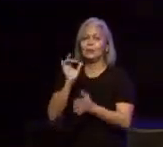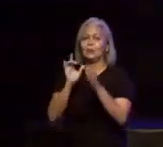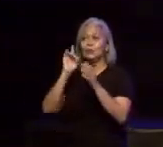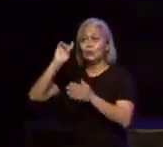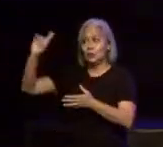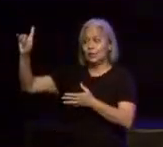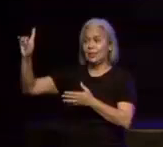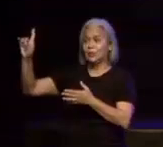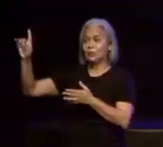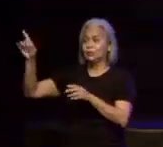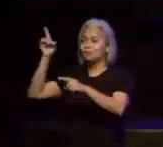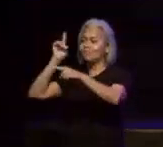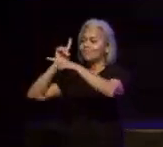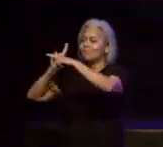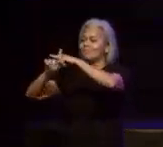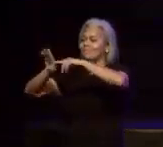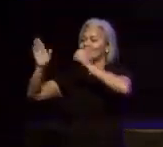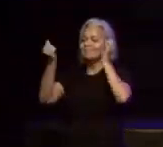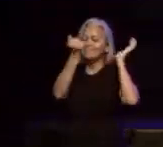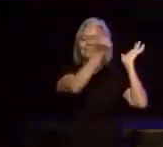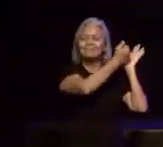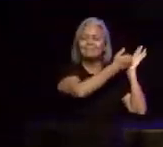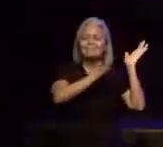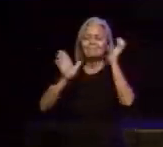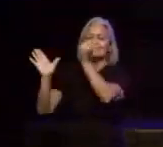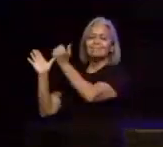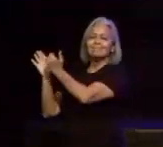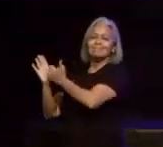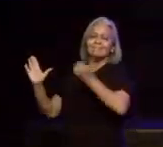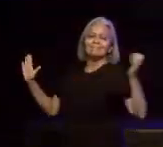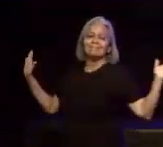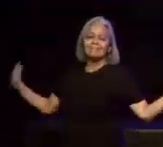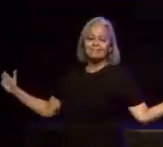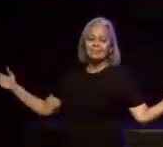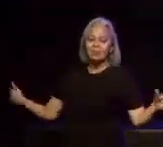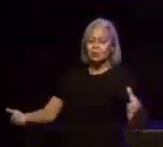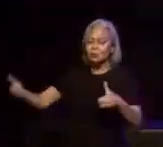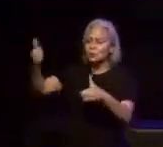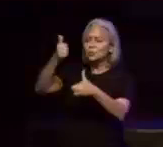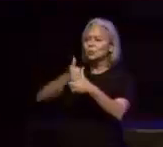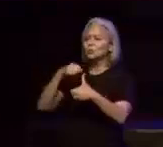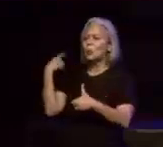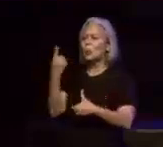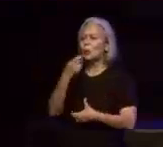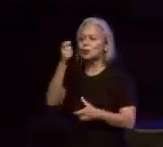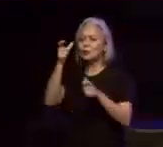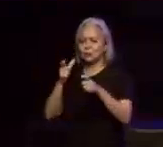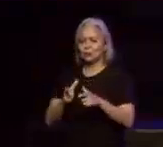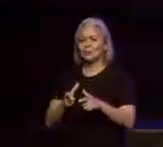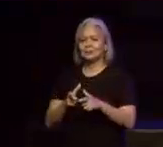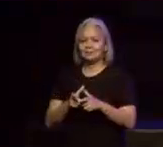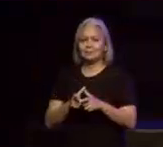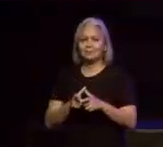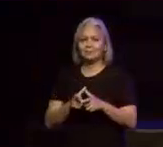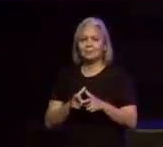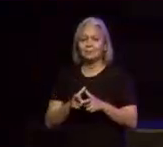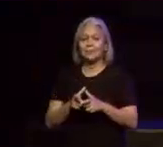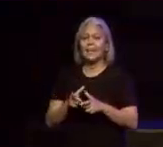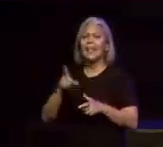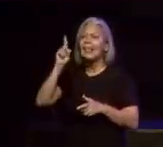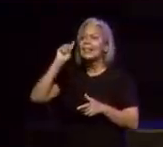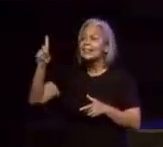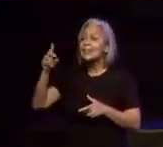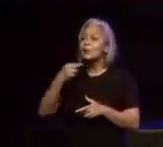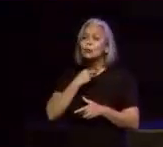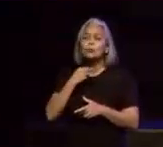vida, por aquilo que estava nos condenando. E essa é uma crise para muita gente. Precisava acontecer, tinha que ser desse jeito. Deus não